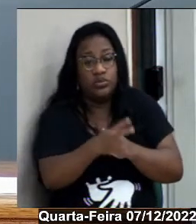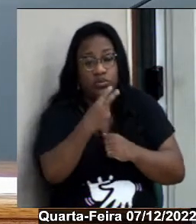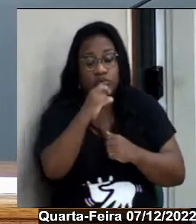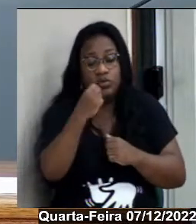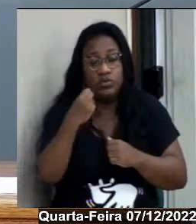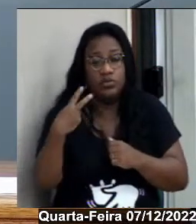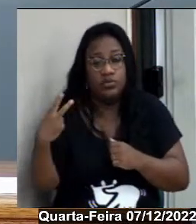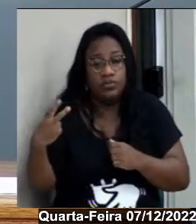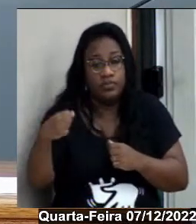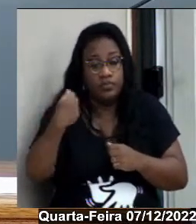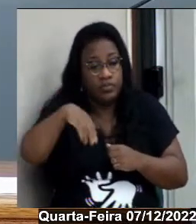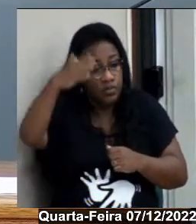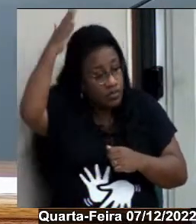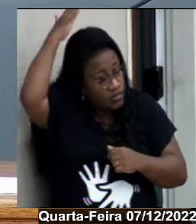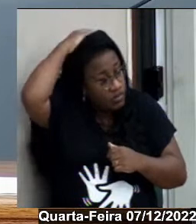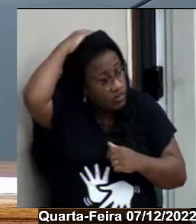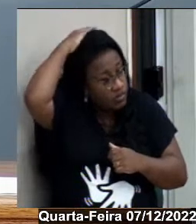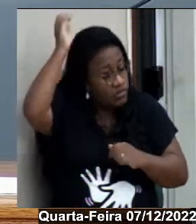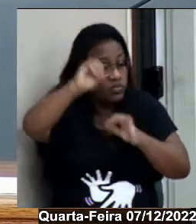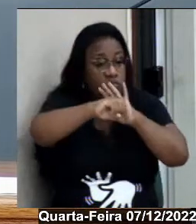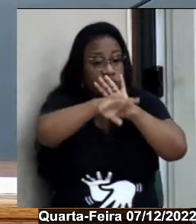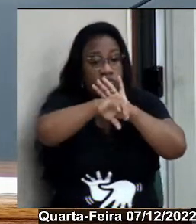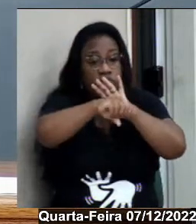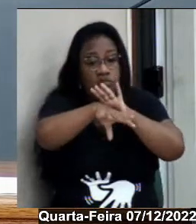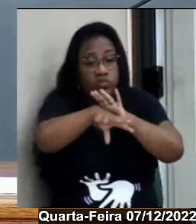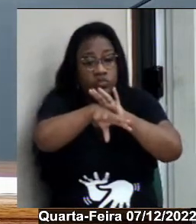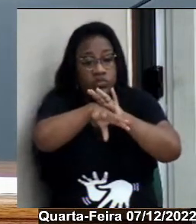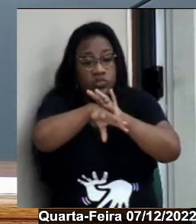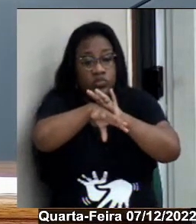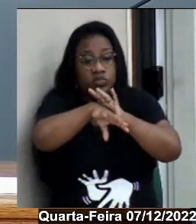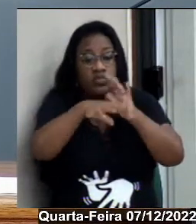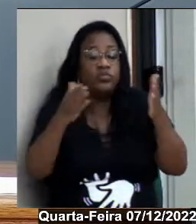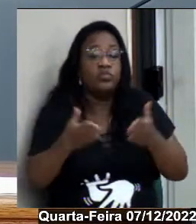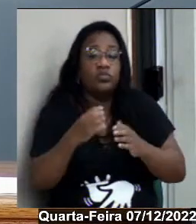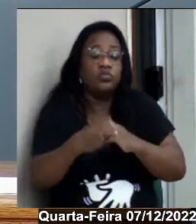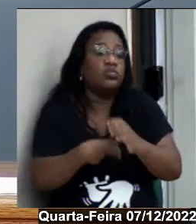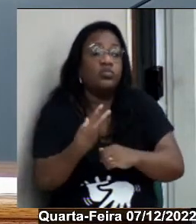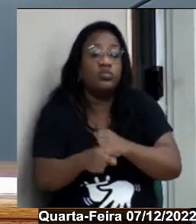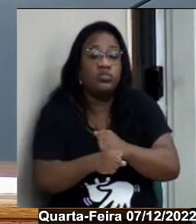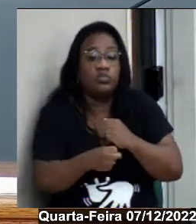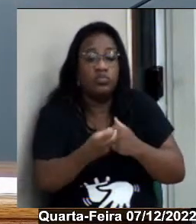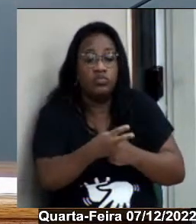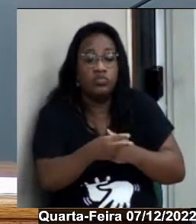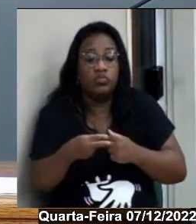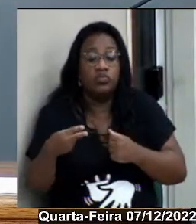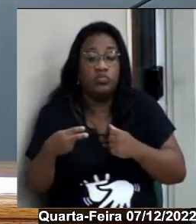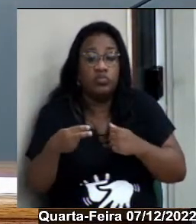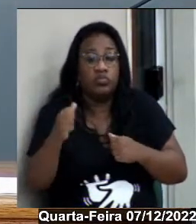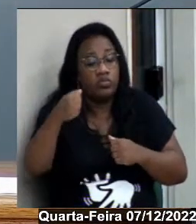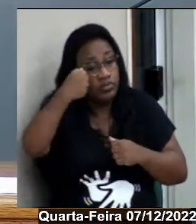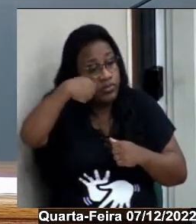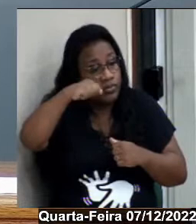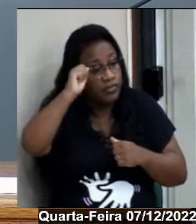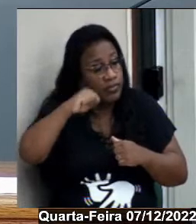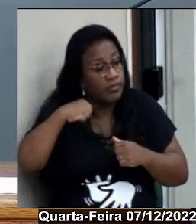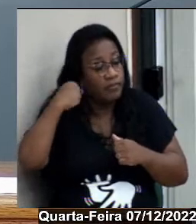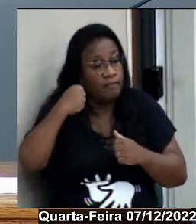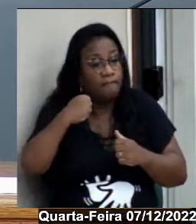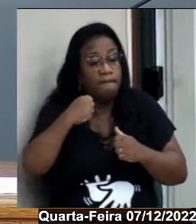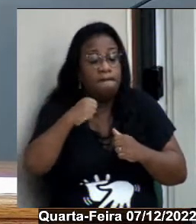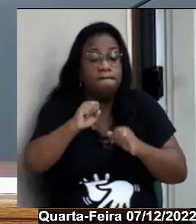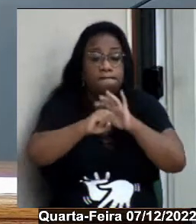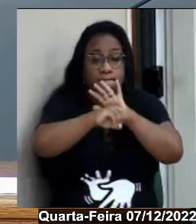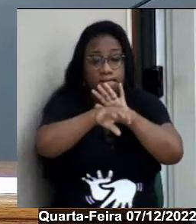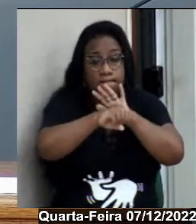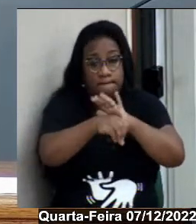660/2022. Autoria do vereador Adalto Batista da Silva. Indicação número 652/2022, autoria da vereadora Aline Lima dos